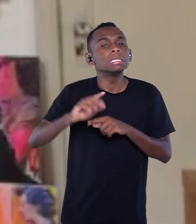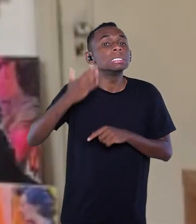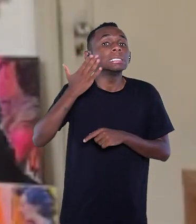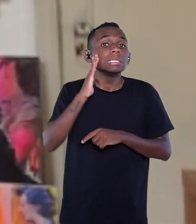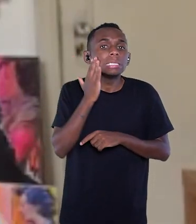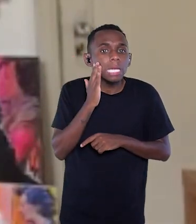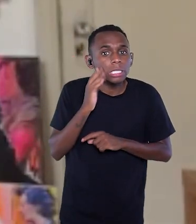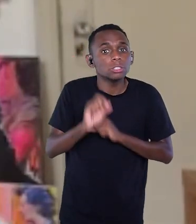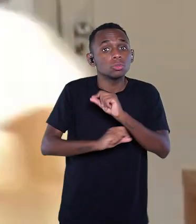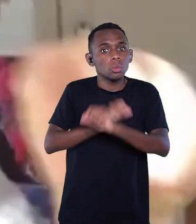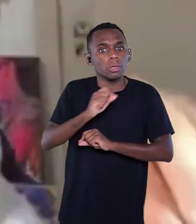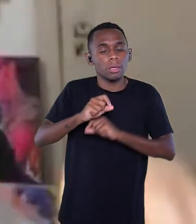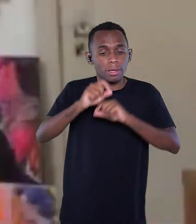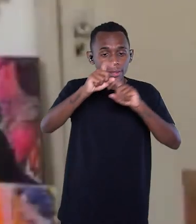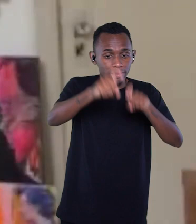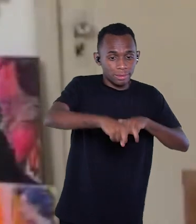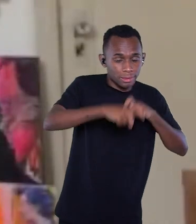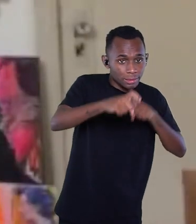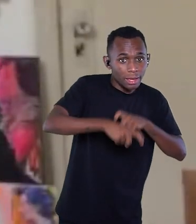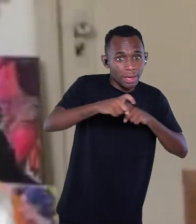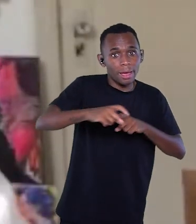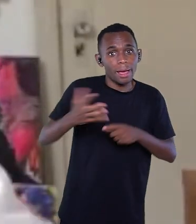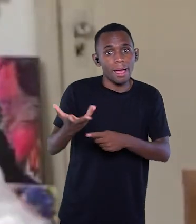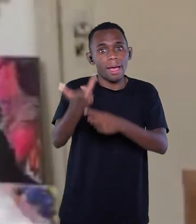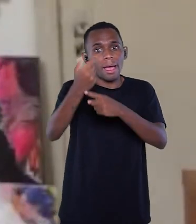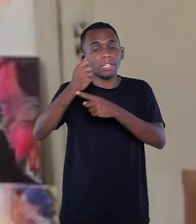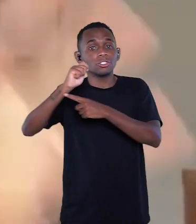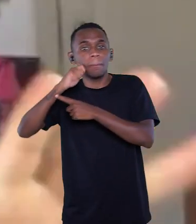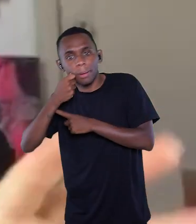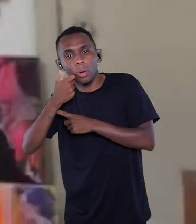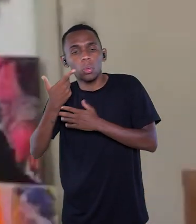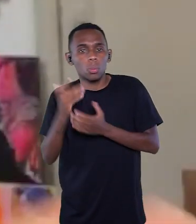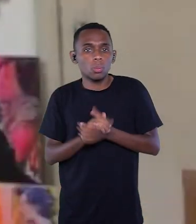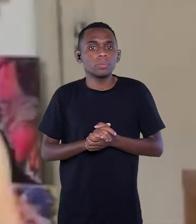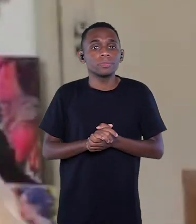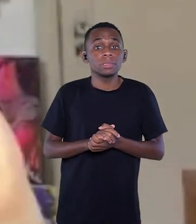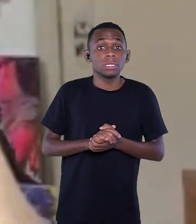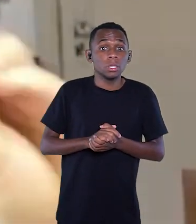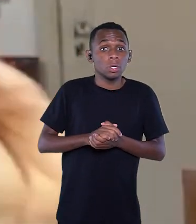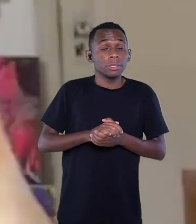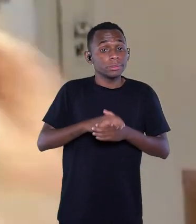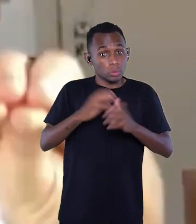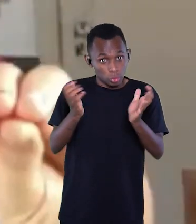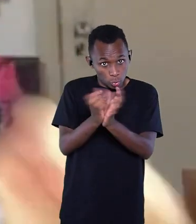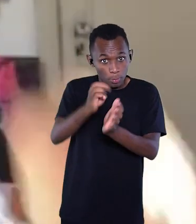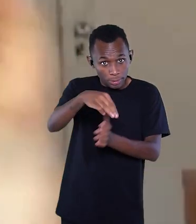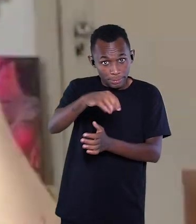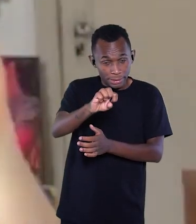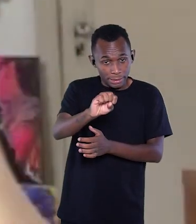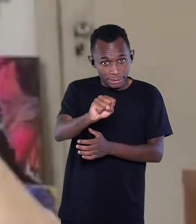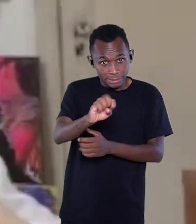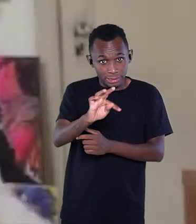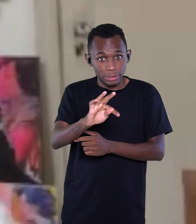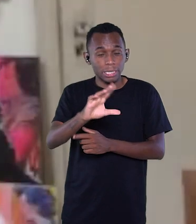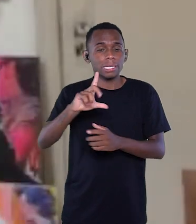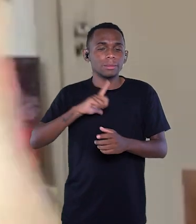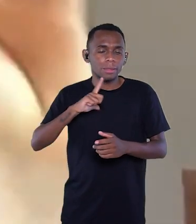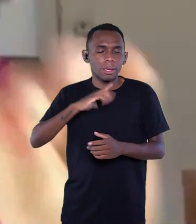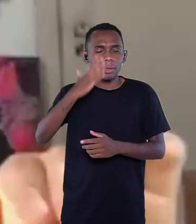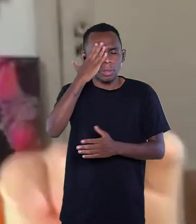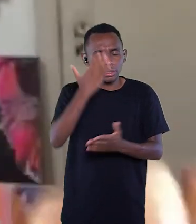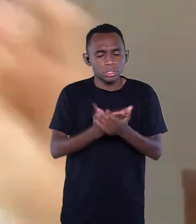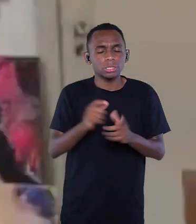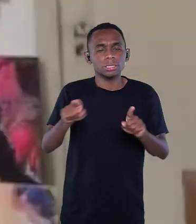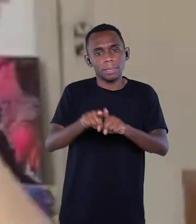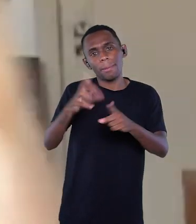ele entende terra, arte e pão, né? Assim, eu acho que isso é muito importante. O MST ele tem um entendimento do lugar da arte,